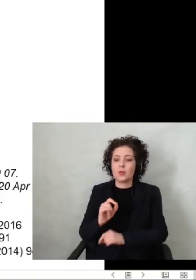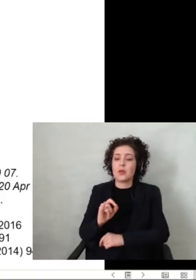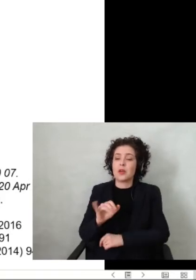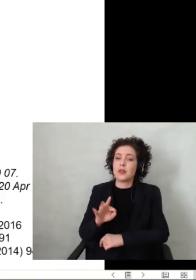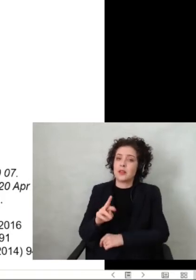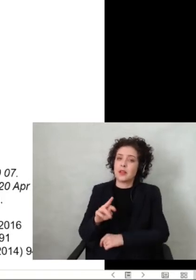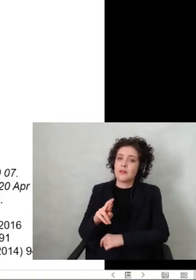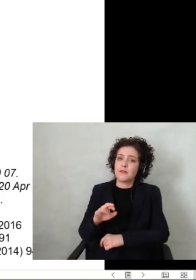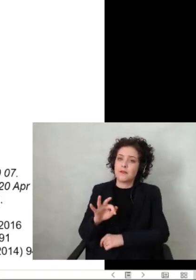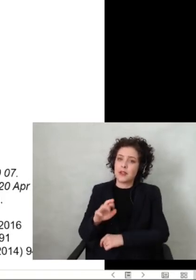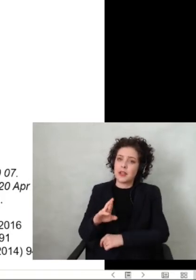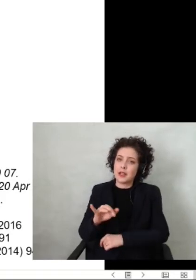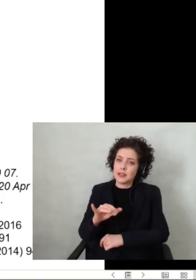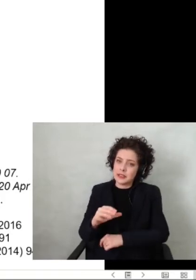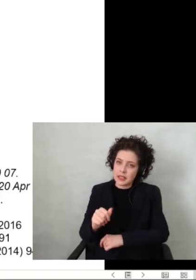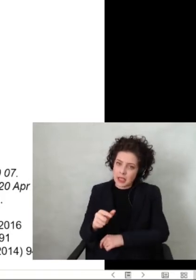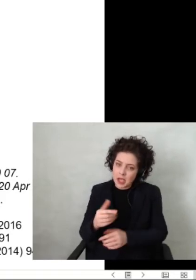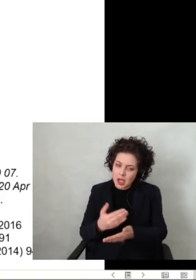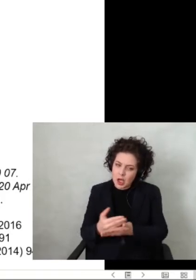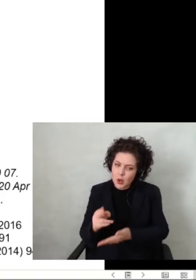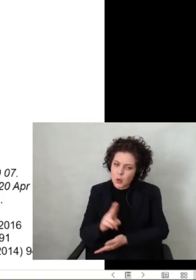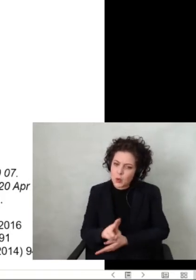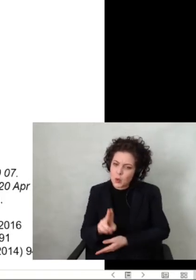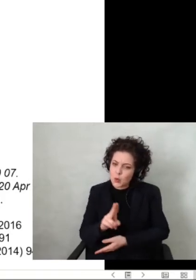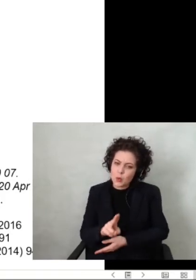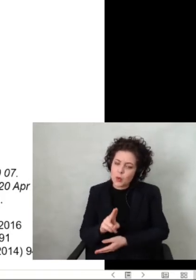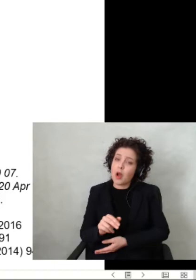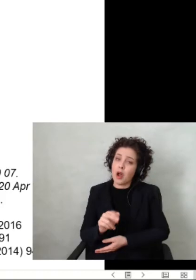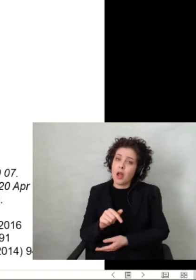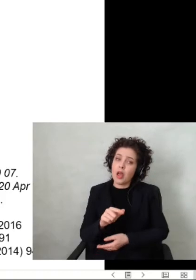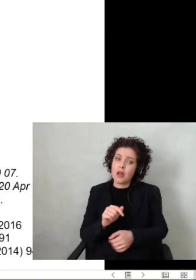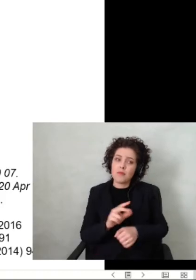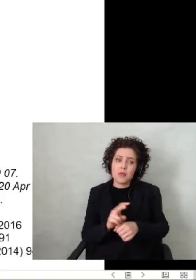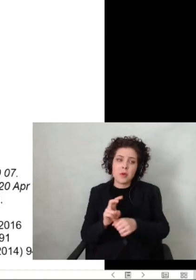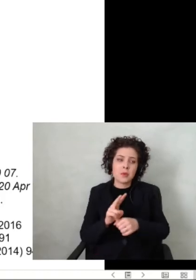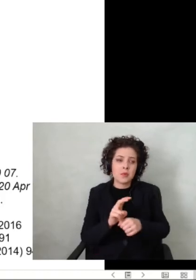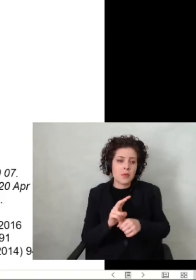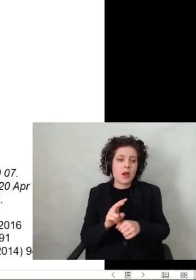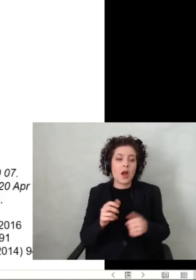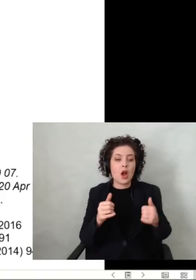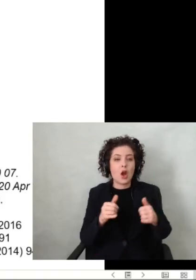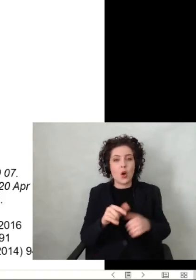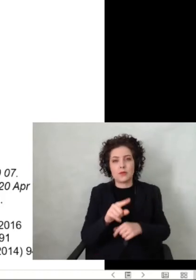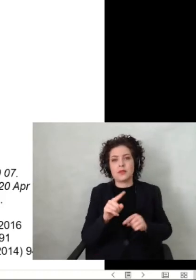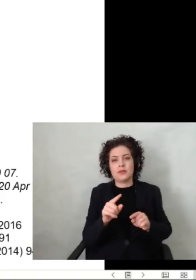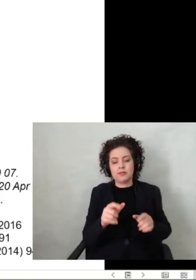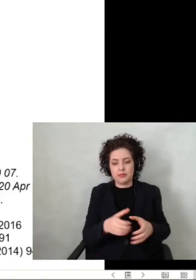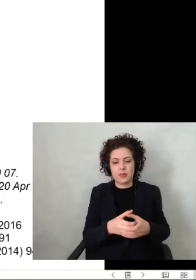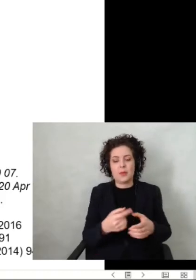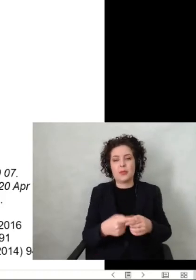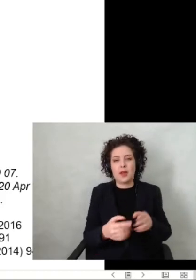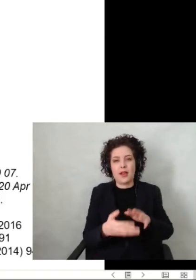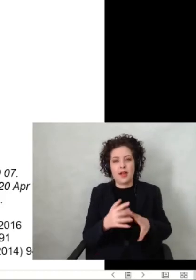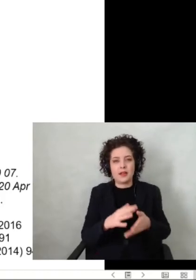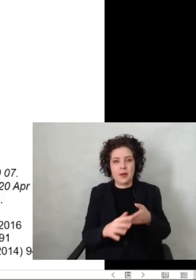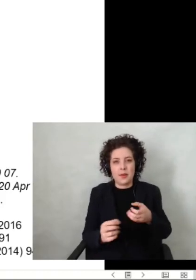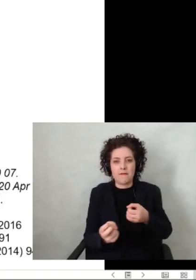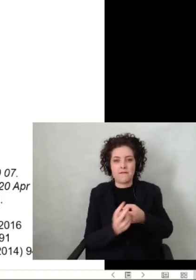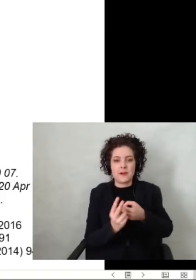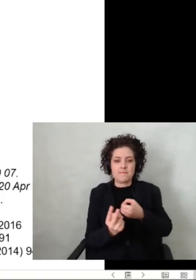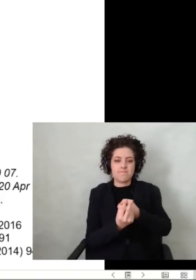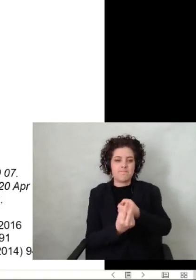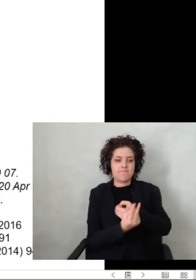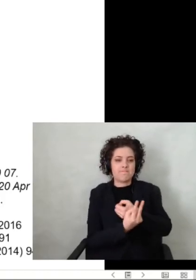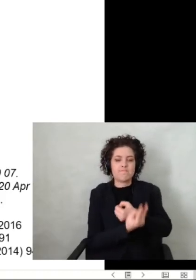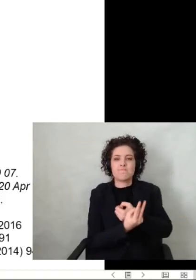interferon começou a ser usado até como um antiviral inespecífico, porque ele impede a entrada do vírus também. Bom, a